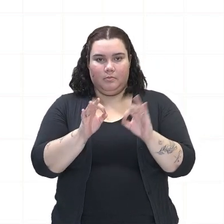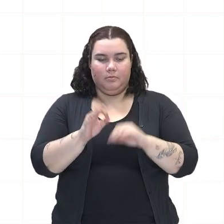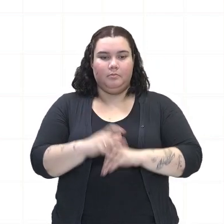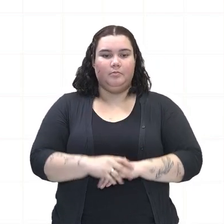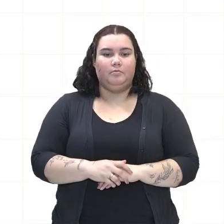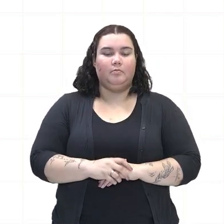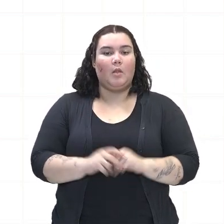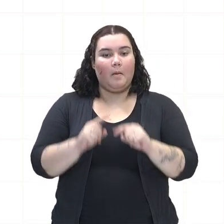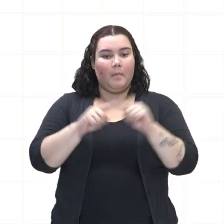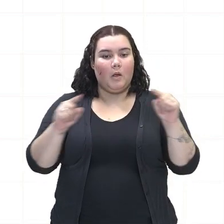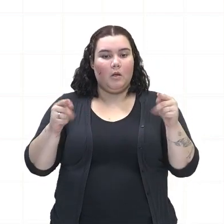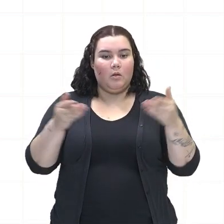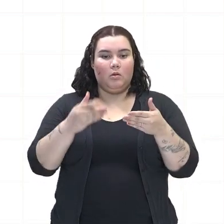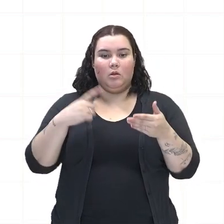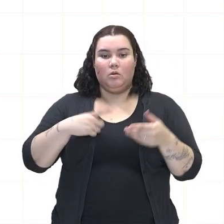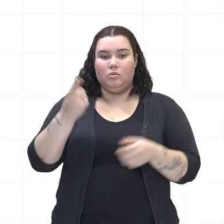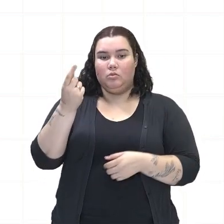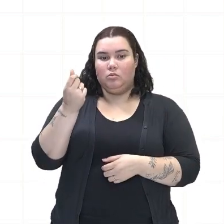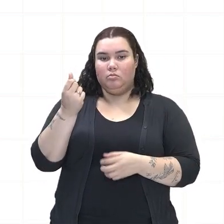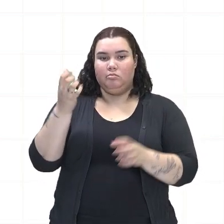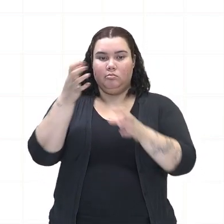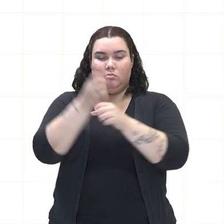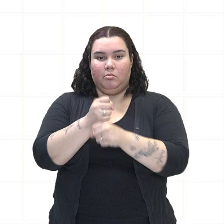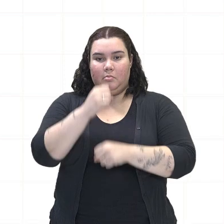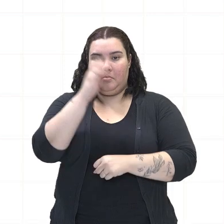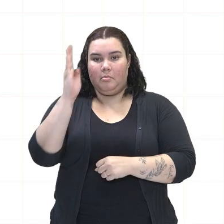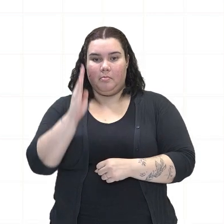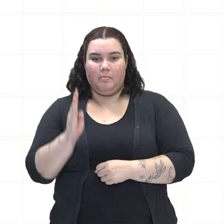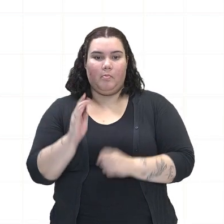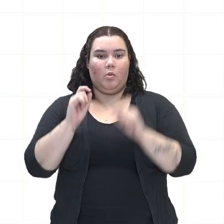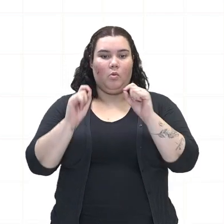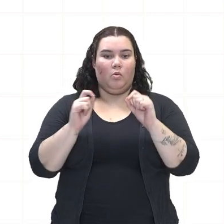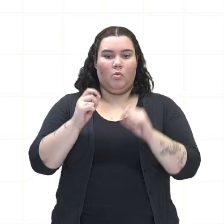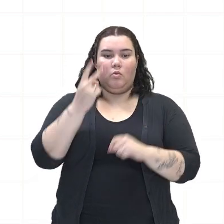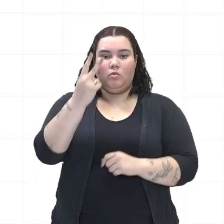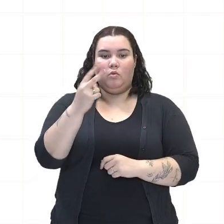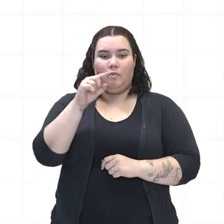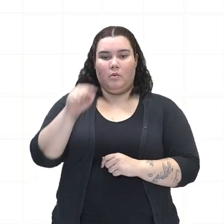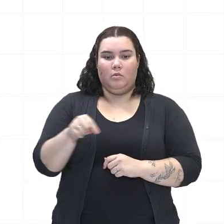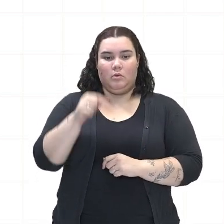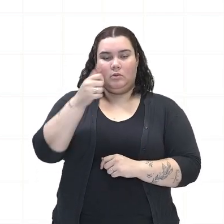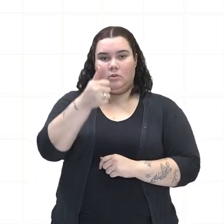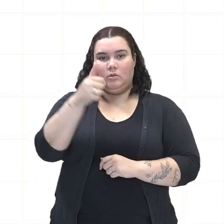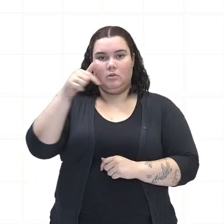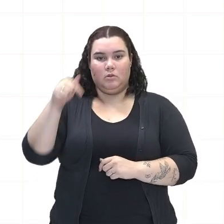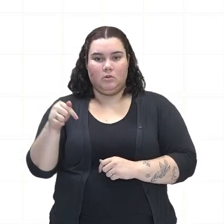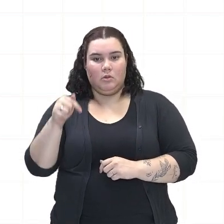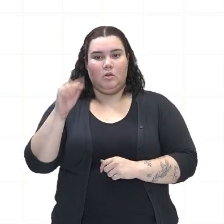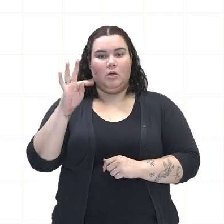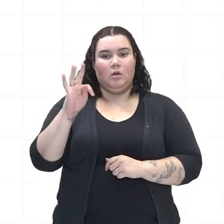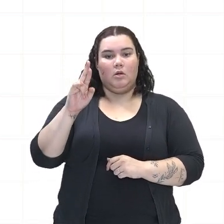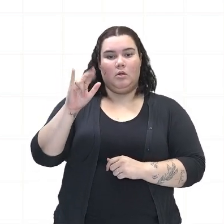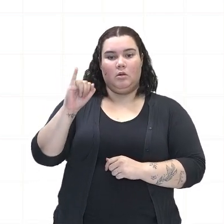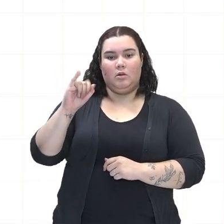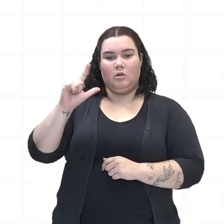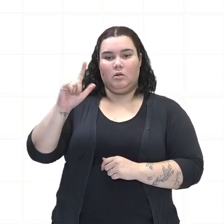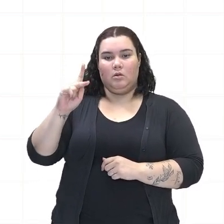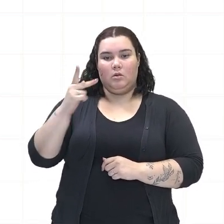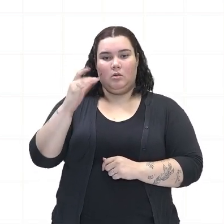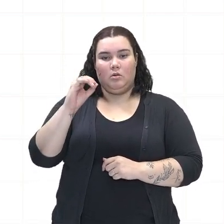a gente tem um valor de dinheiro que o Brasil produz de 2,17 trilhões de dólares.